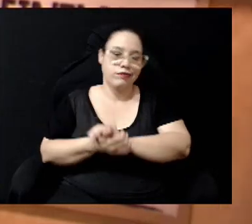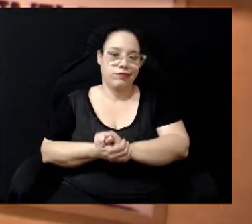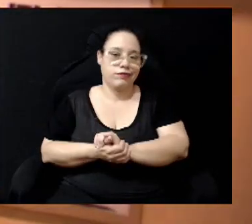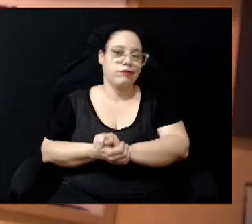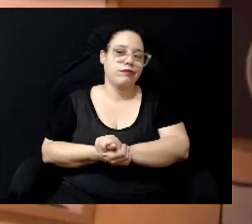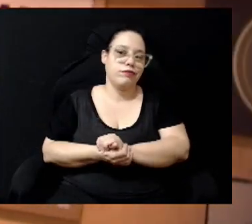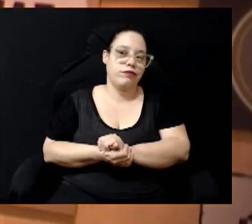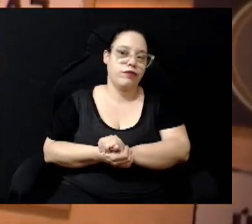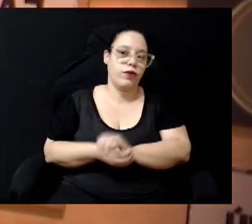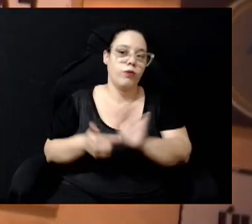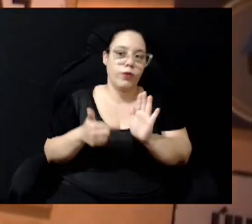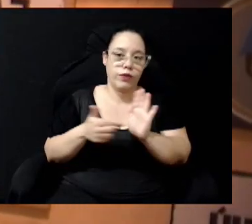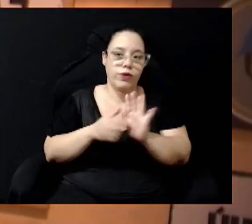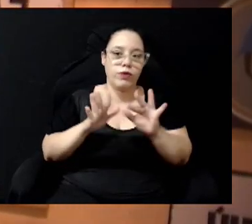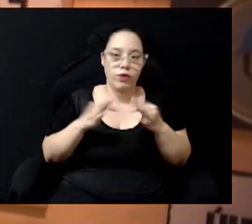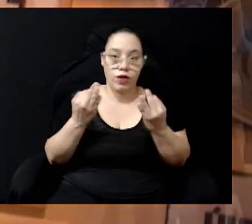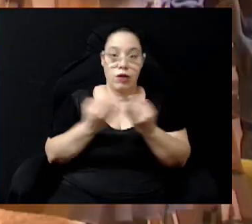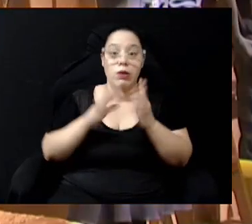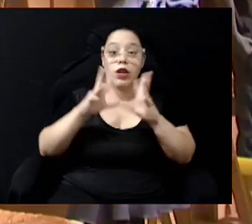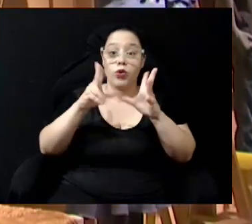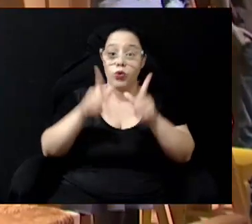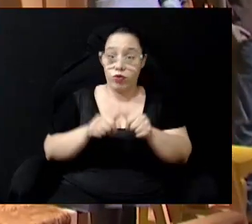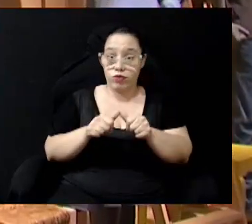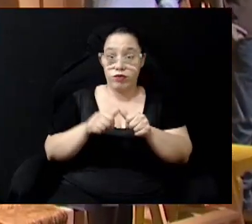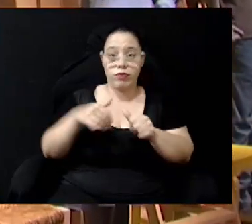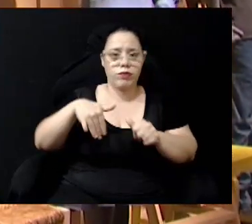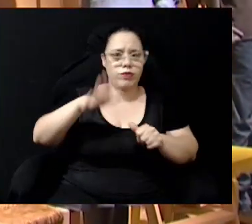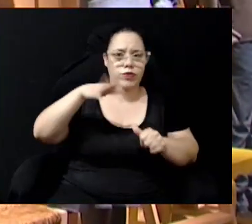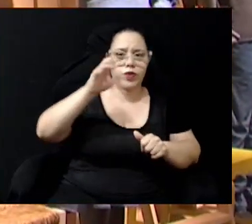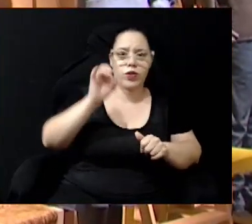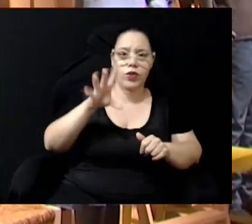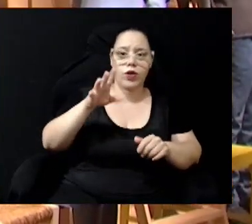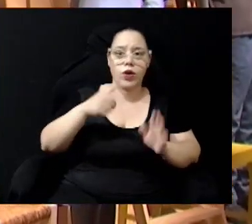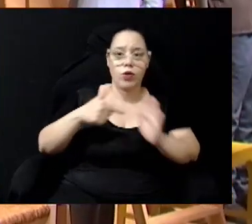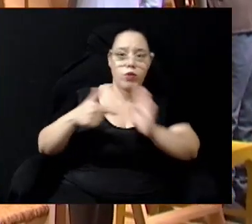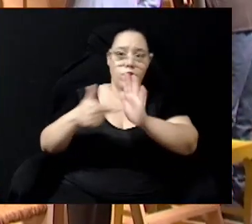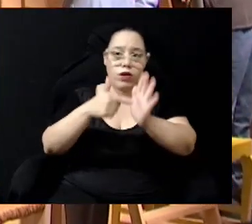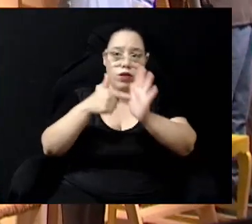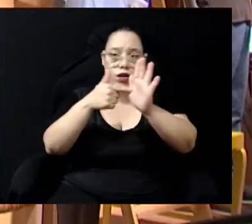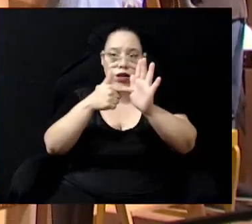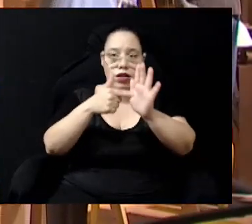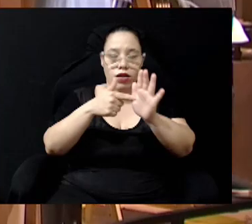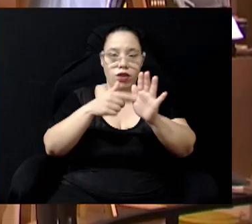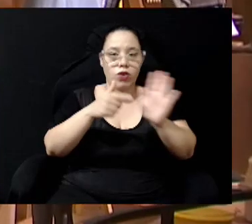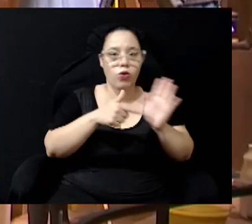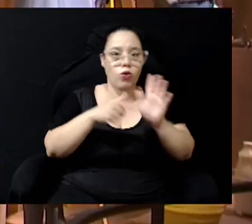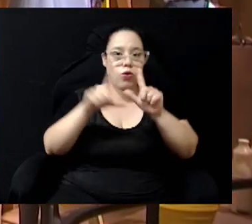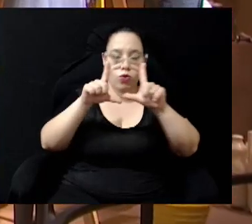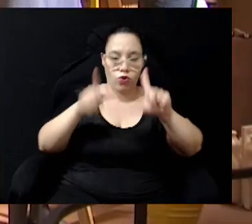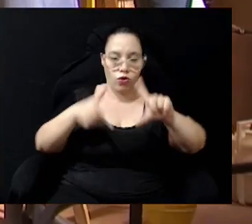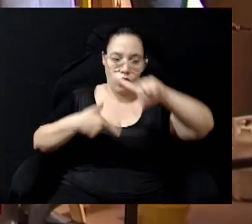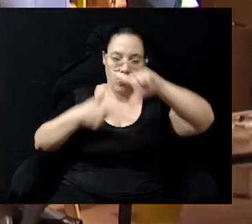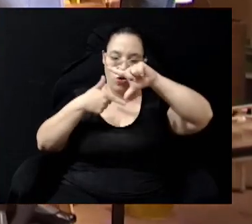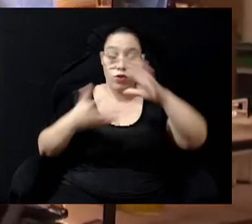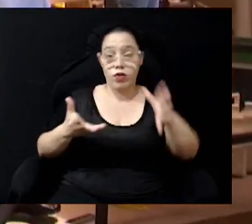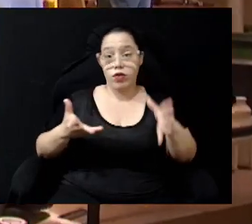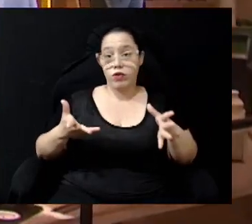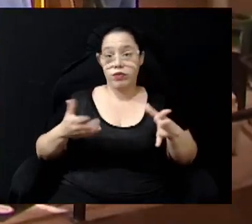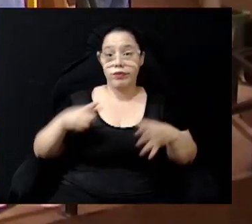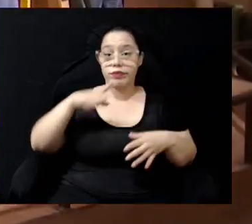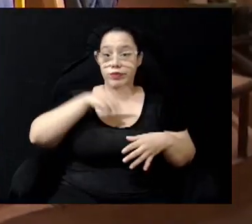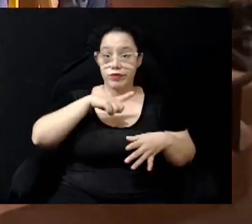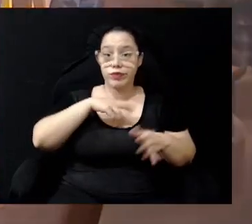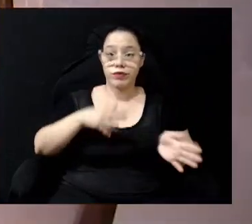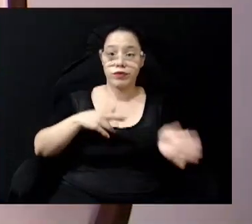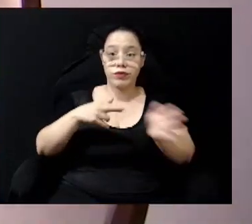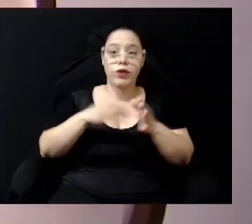para a família inteira e que muito mais do que só uma exposição com quadros do Chaves, a gente tem realmente a experiência